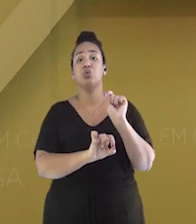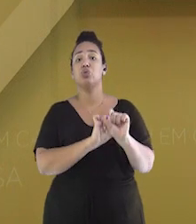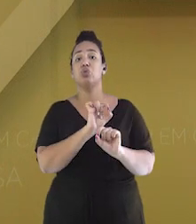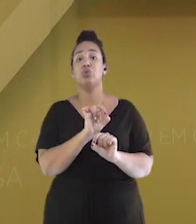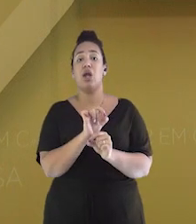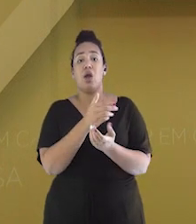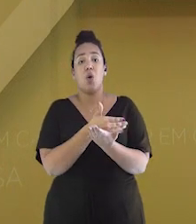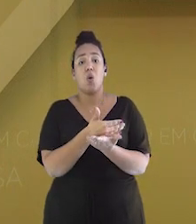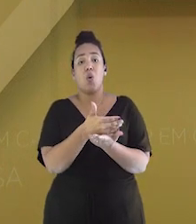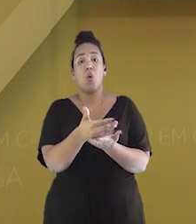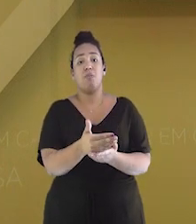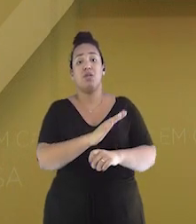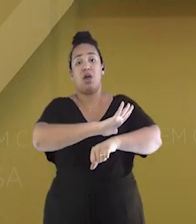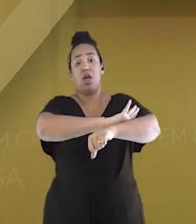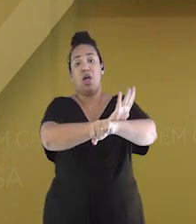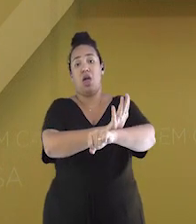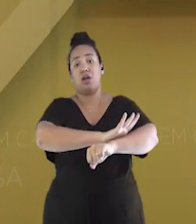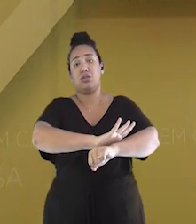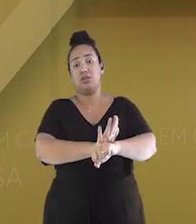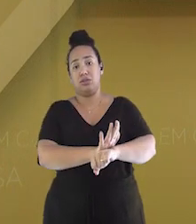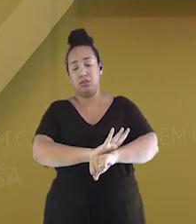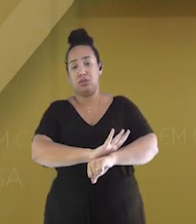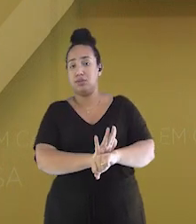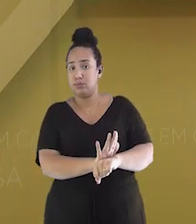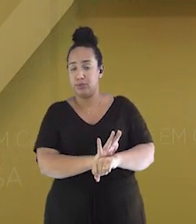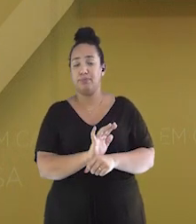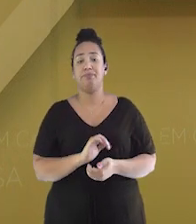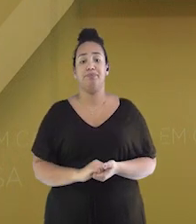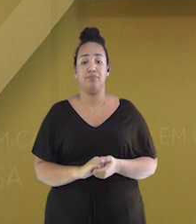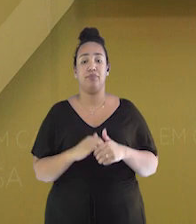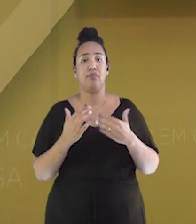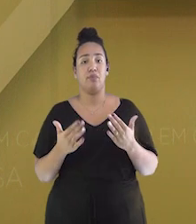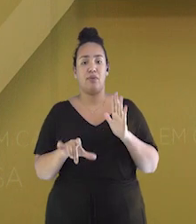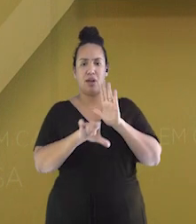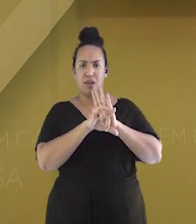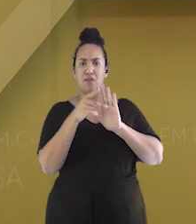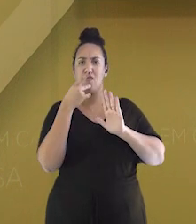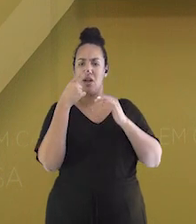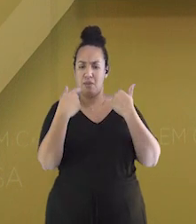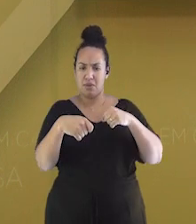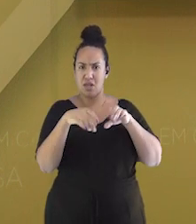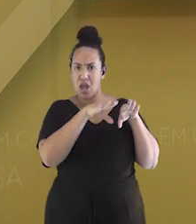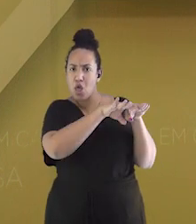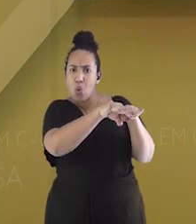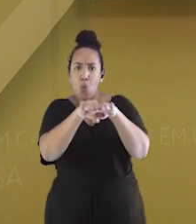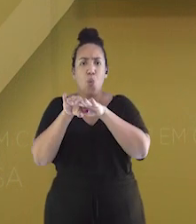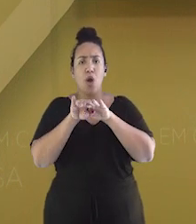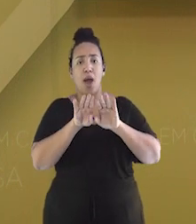para o racismo estrutural. Embora exista na lei a igualdade, mas na